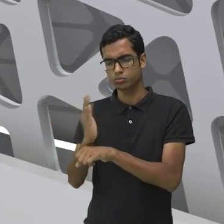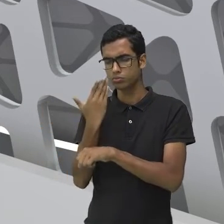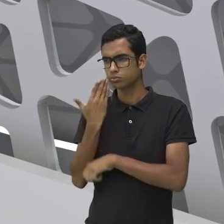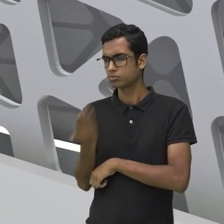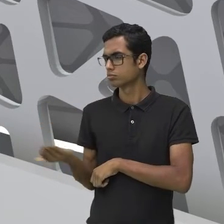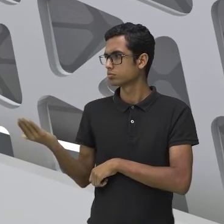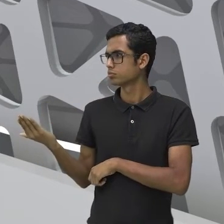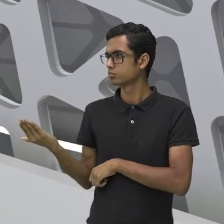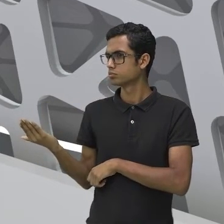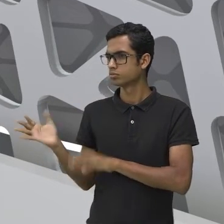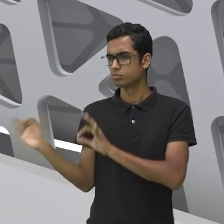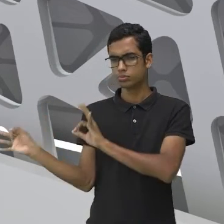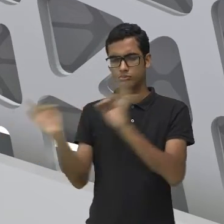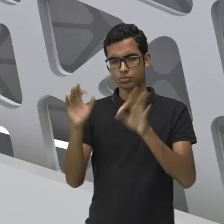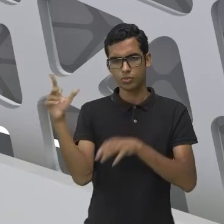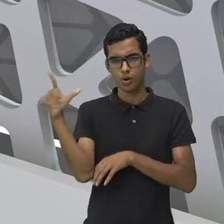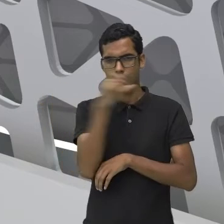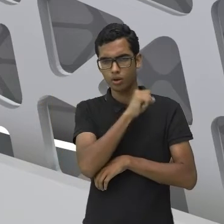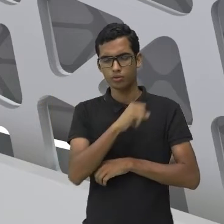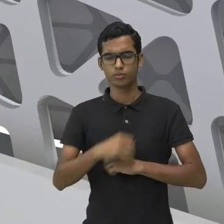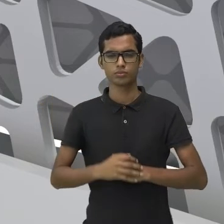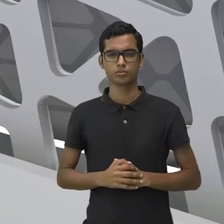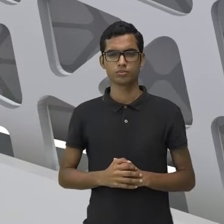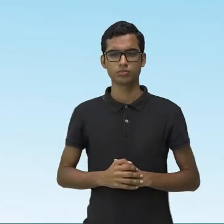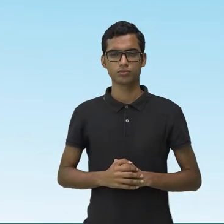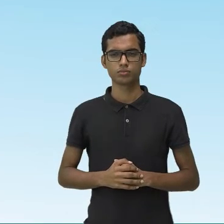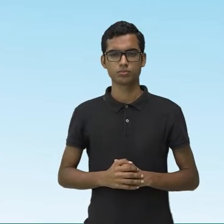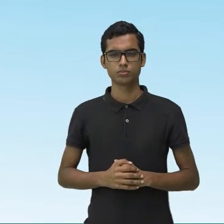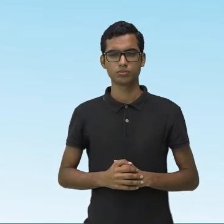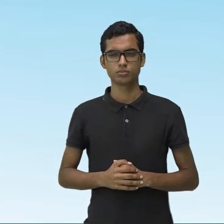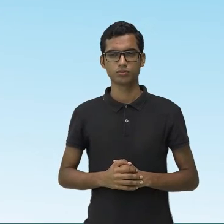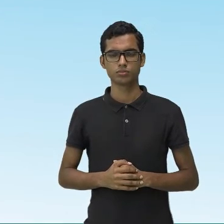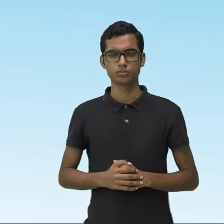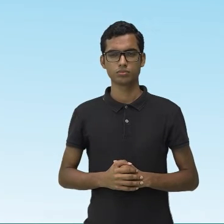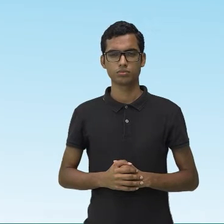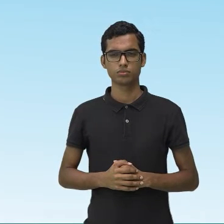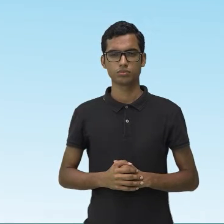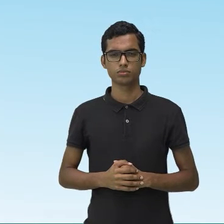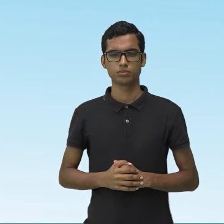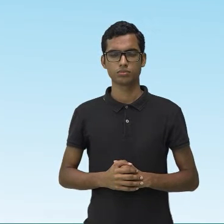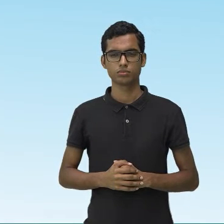convexos, nós vamos agora assistir um vídeo.